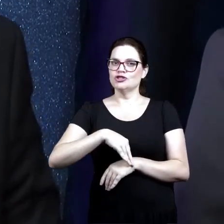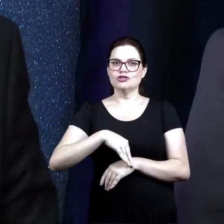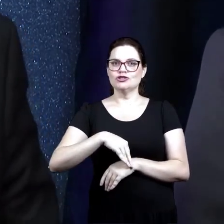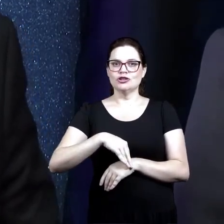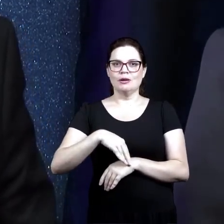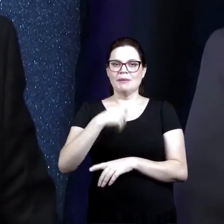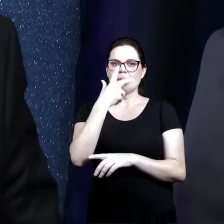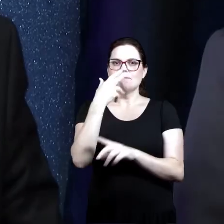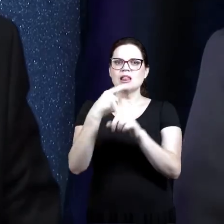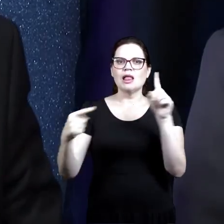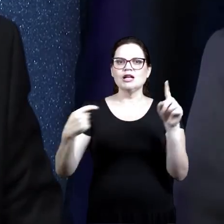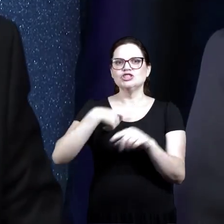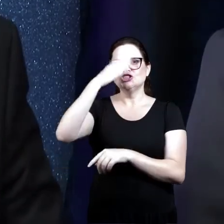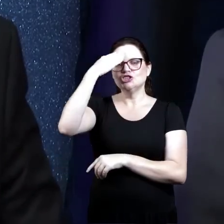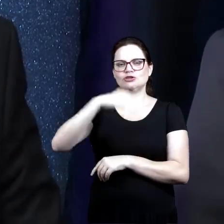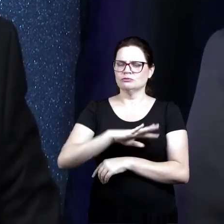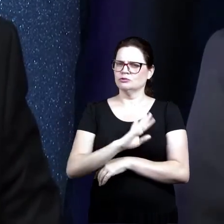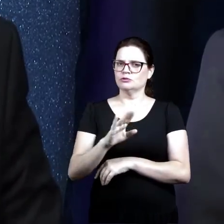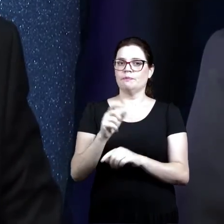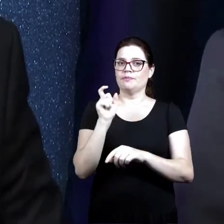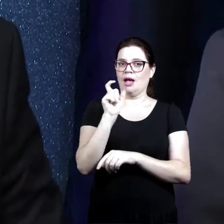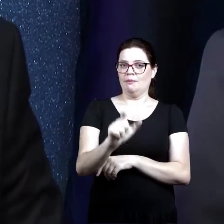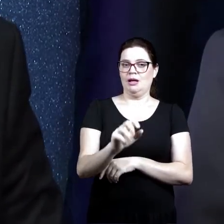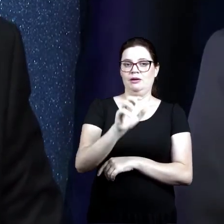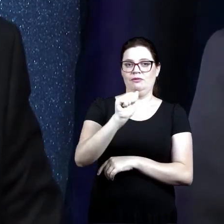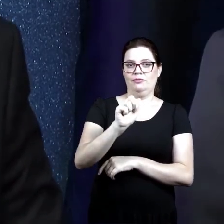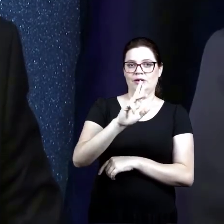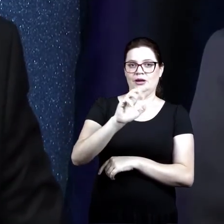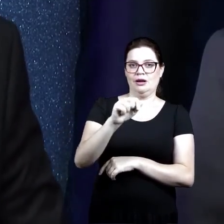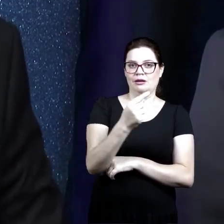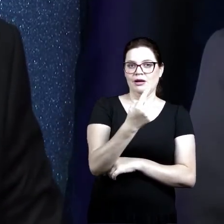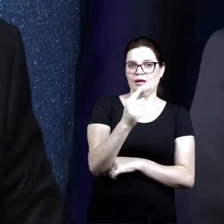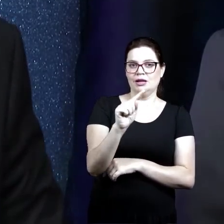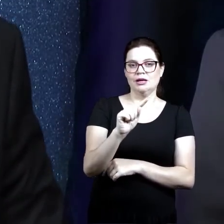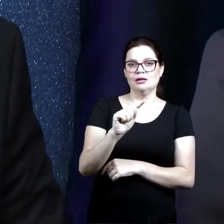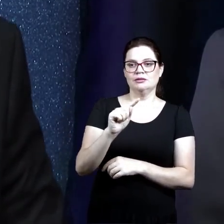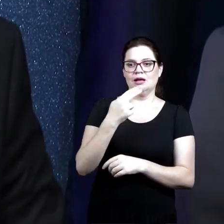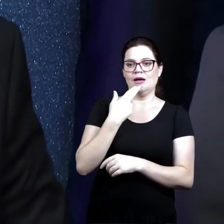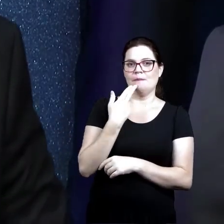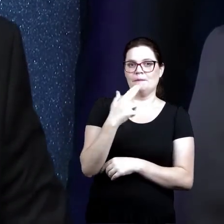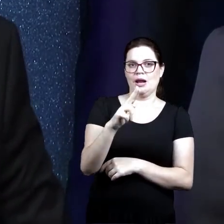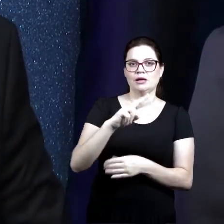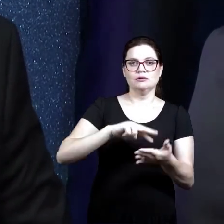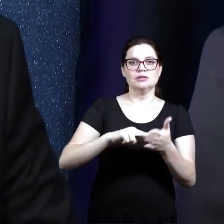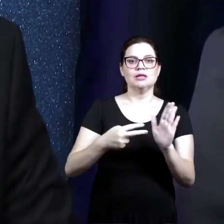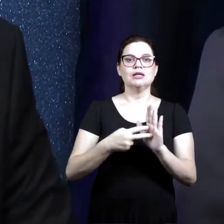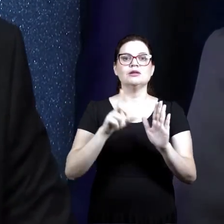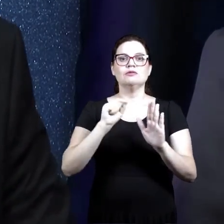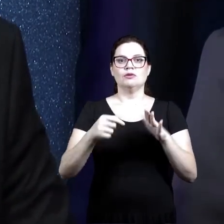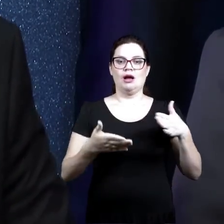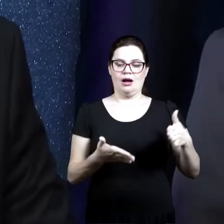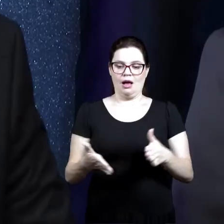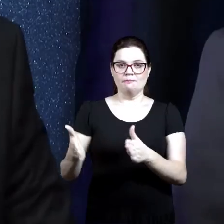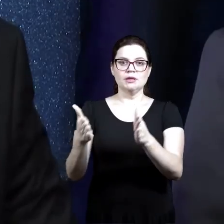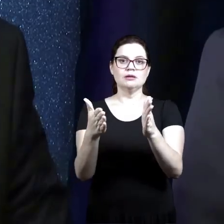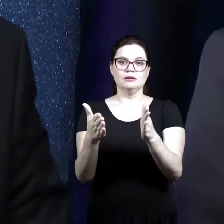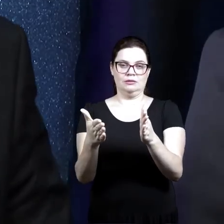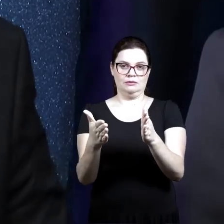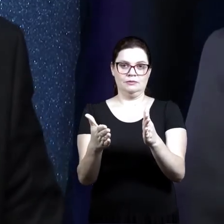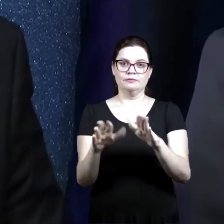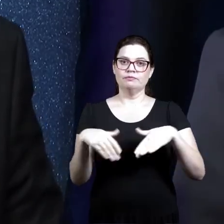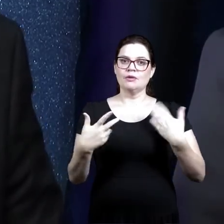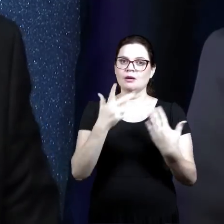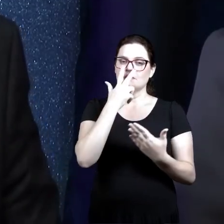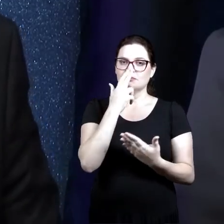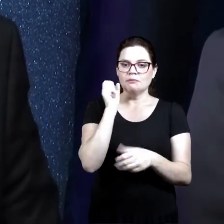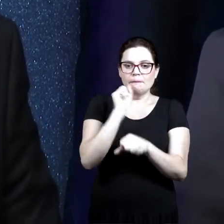caminho. Harã, a palavra Harã no hebraico significa caminho. significa cruzamento. Então, quer dizer,